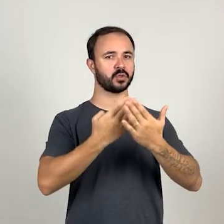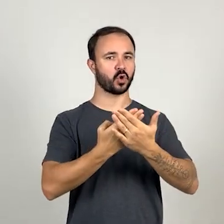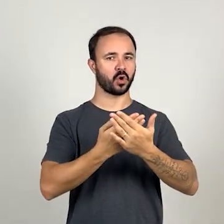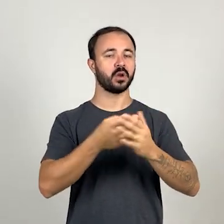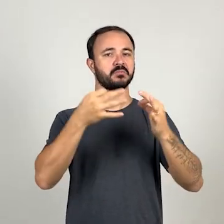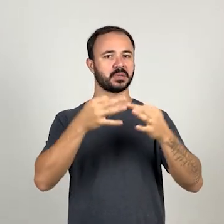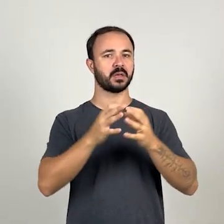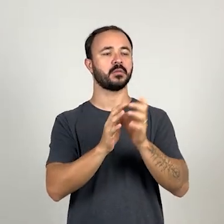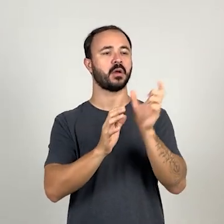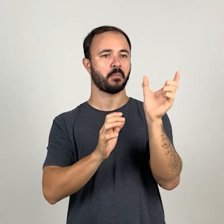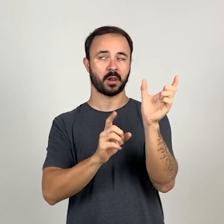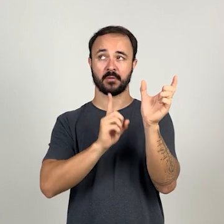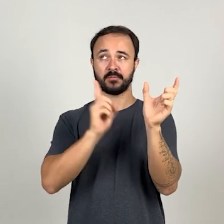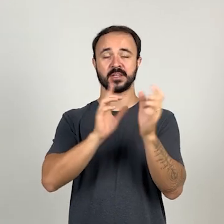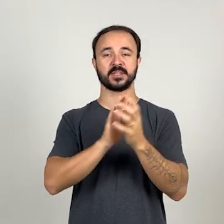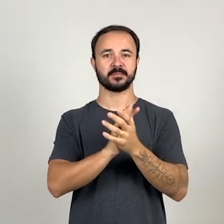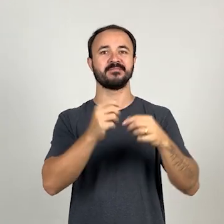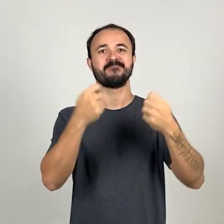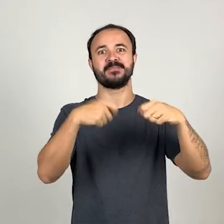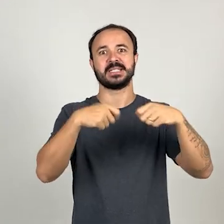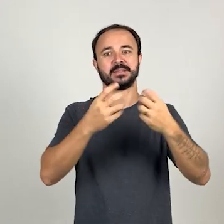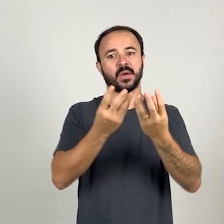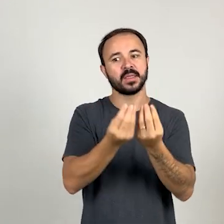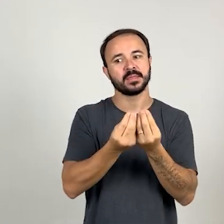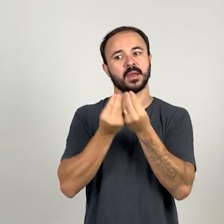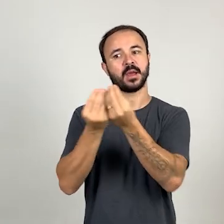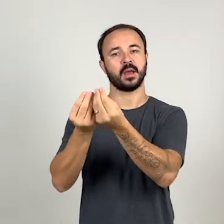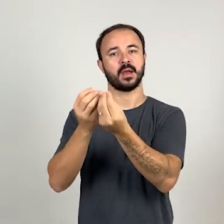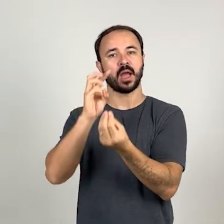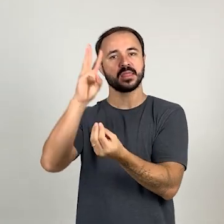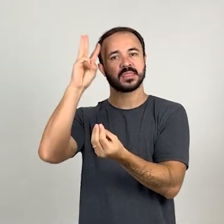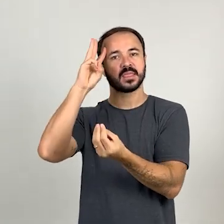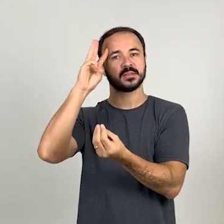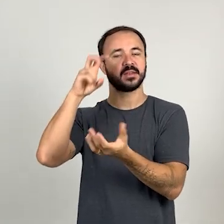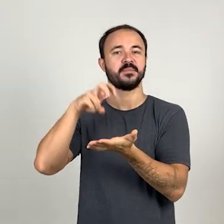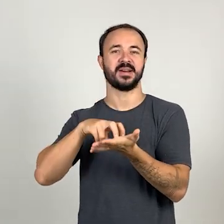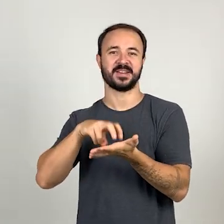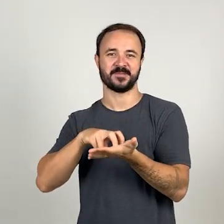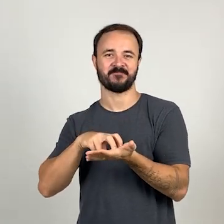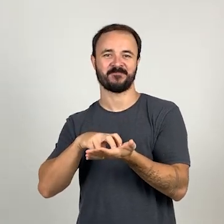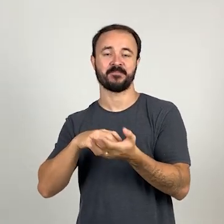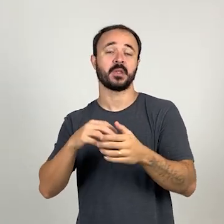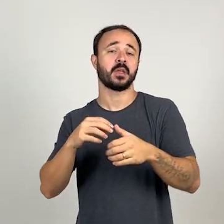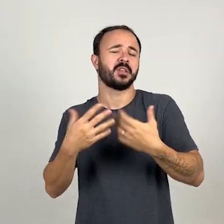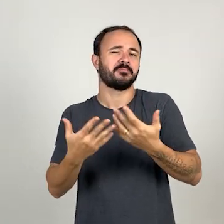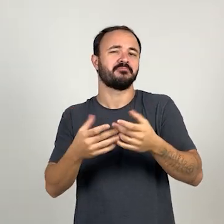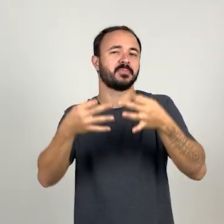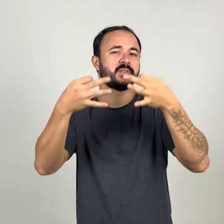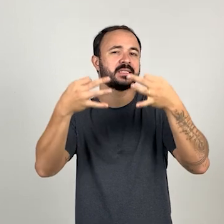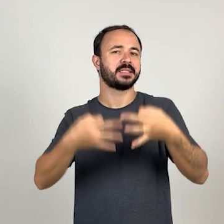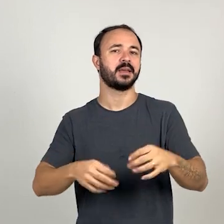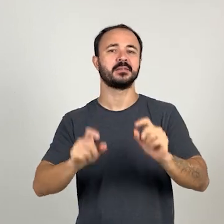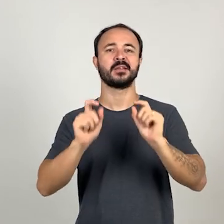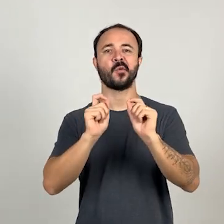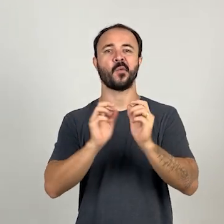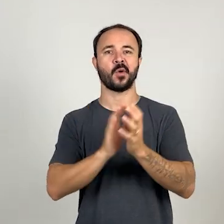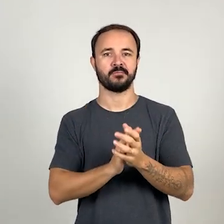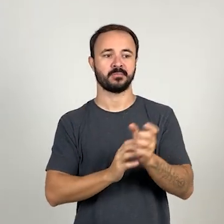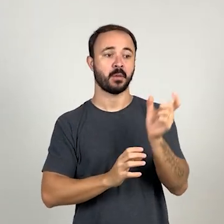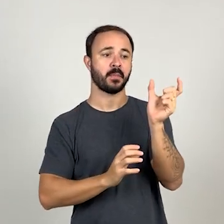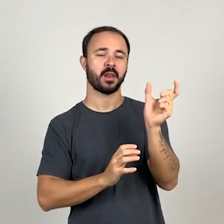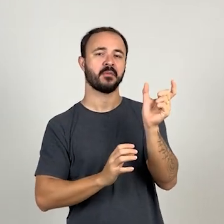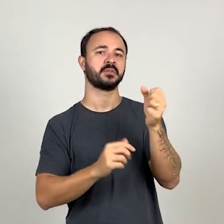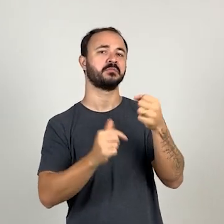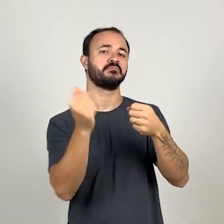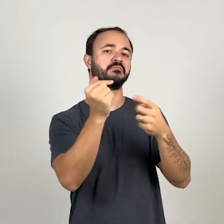eles devem entregar na terça-feira de manhã. Então, qual seria o verbo modal? Must, can, may, para